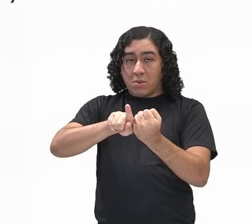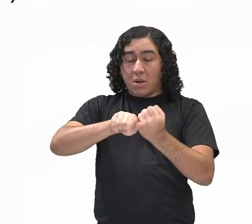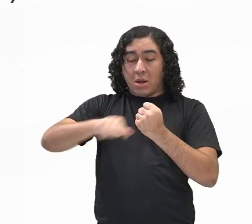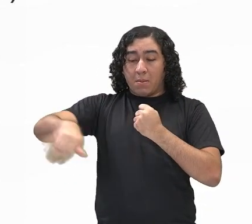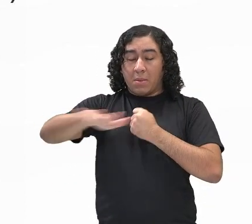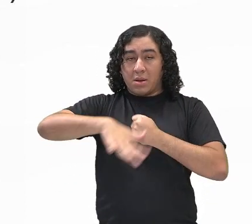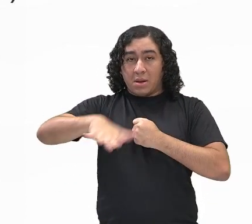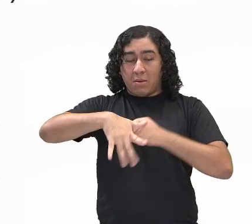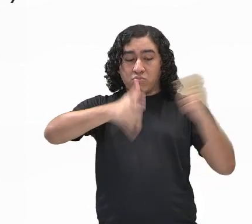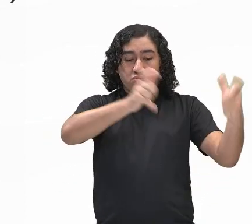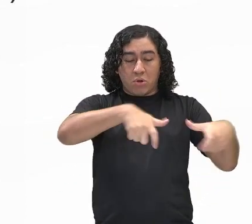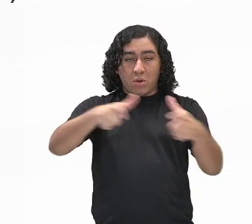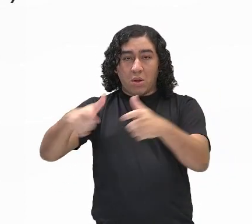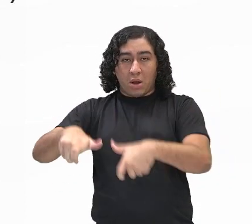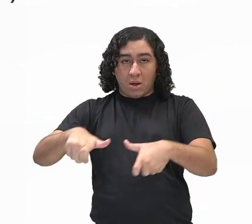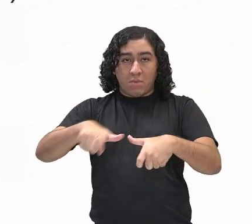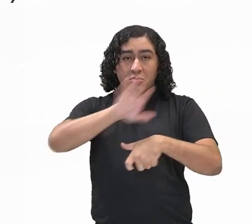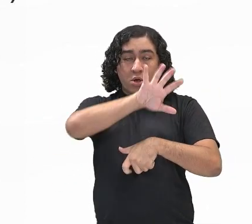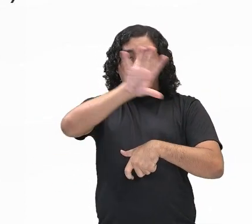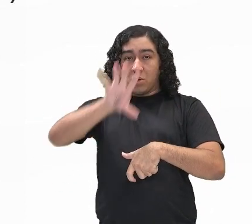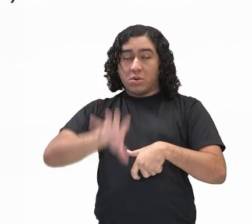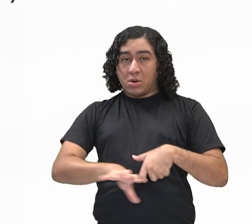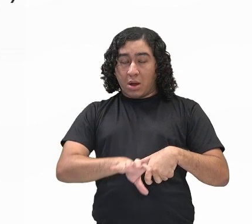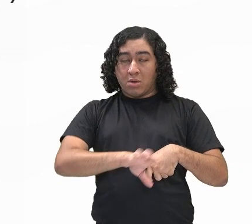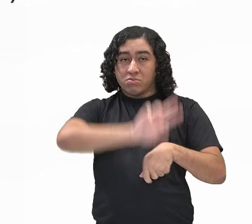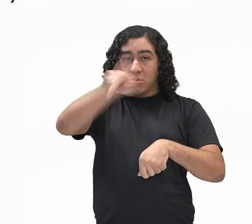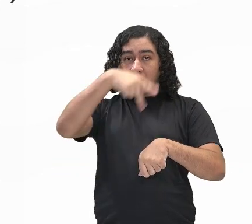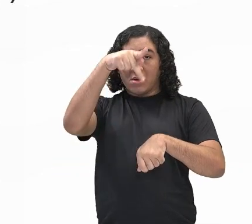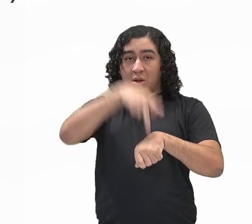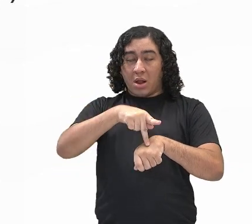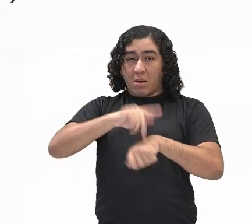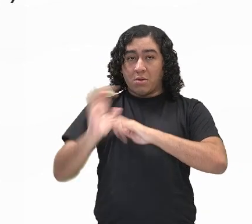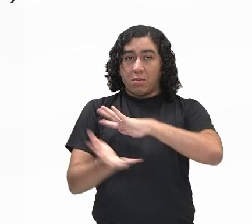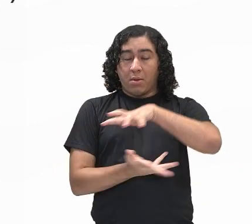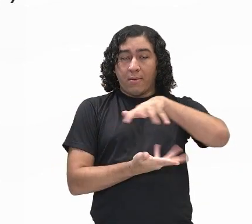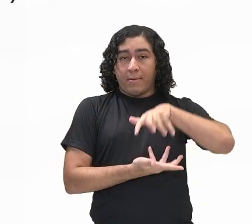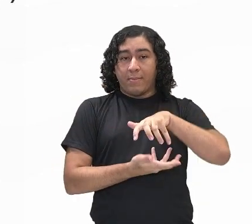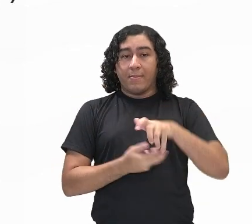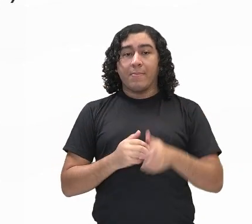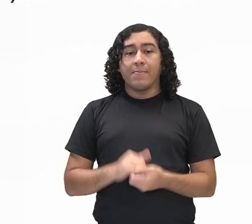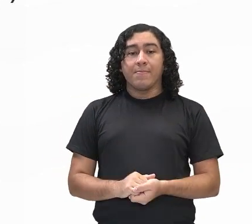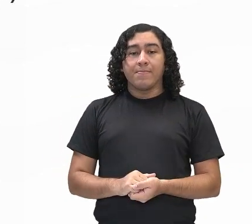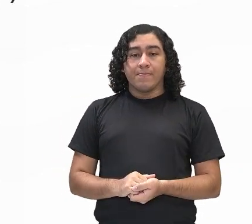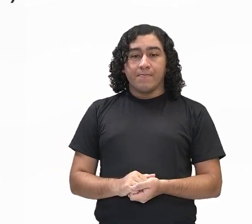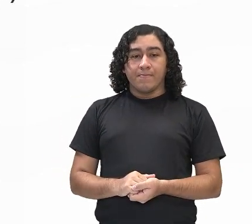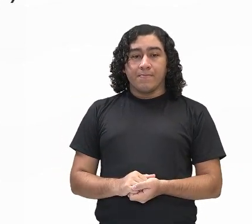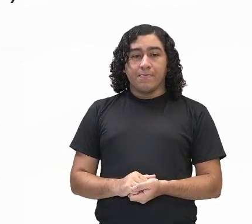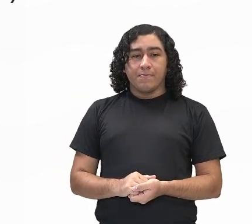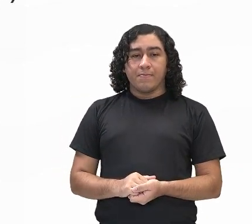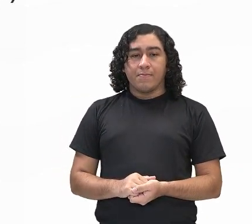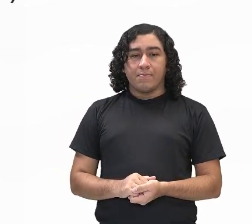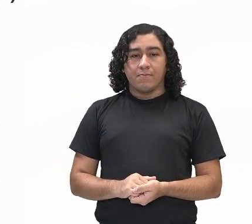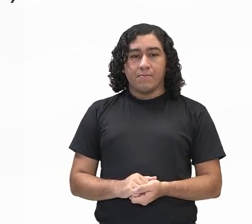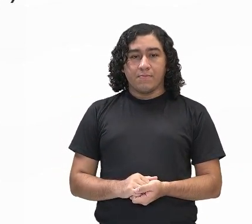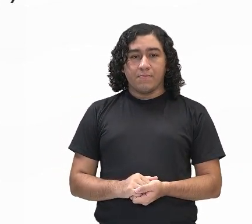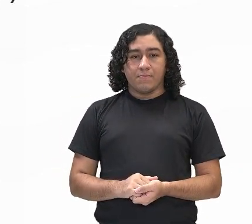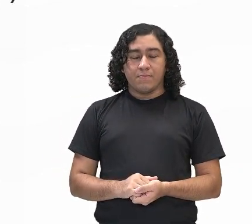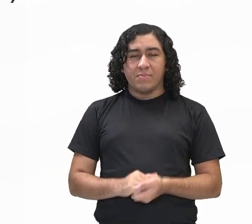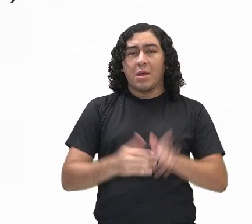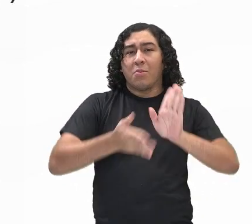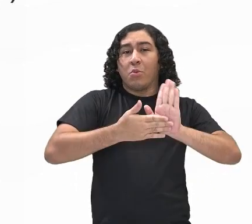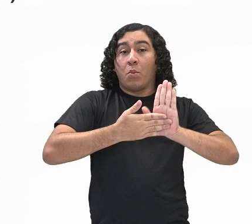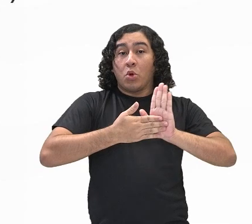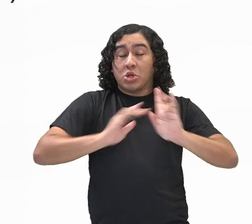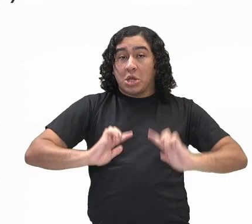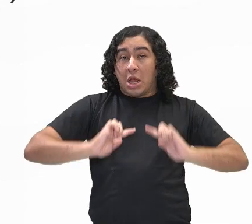âmbito local, regional, nacional e global. Proposição de práticas sustentáveis